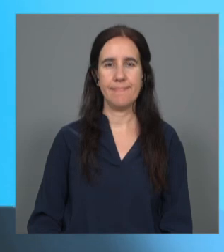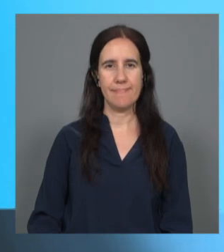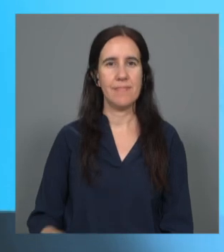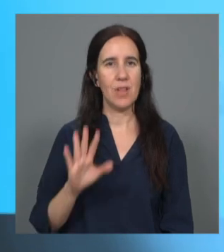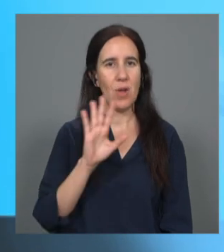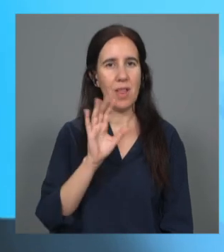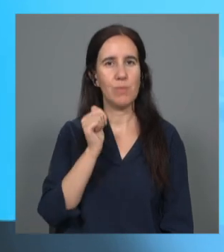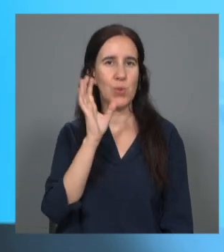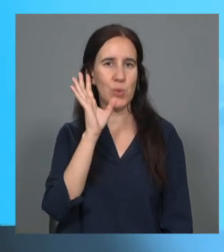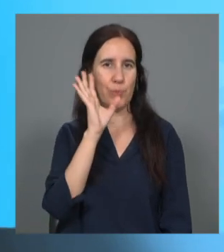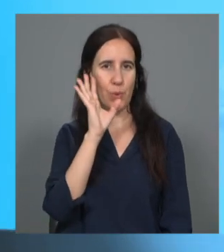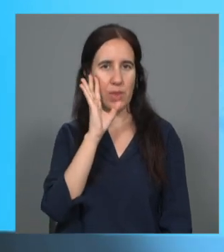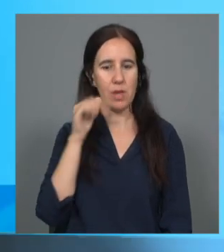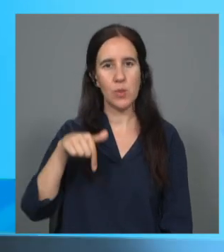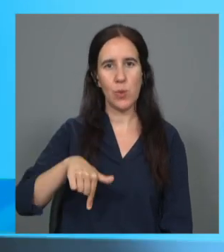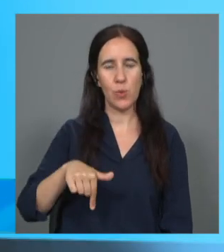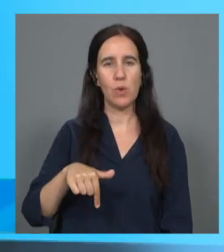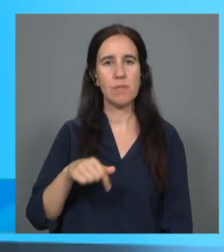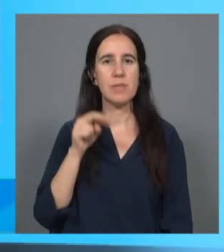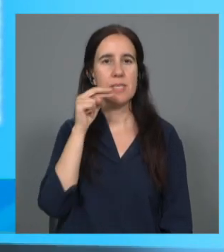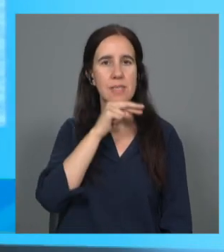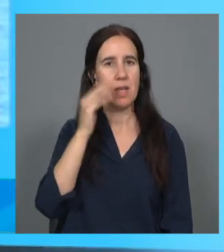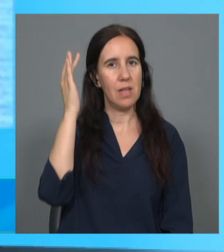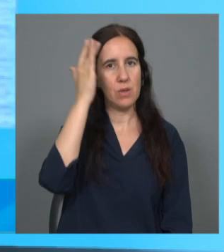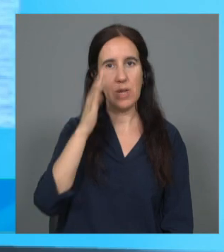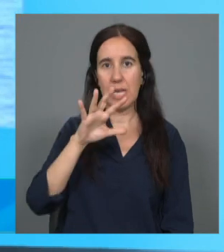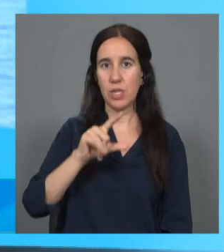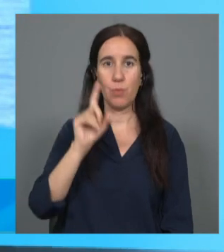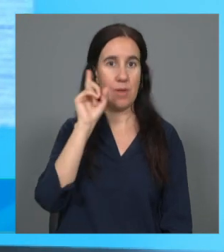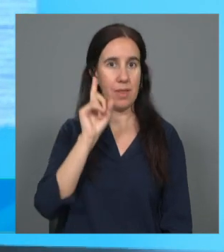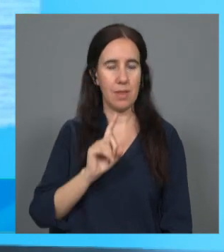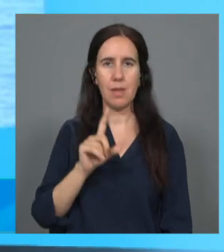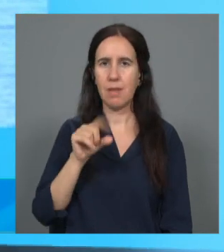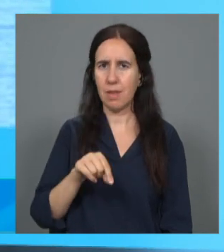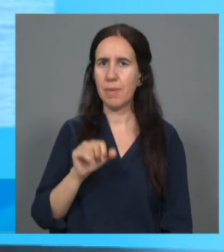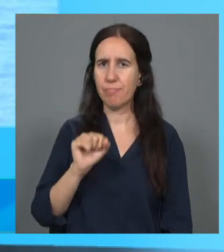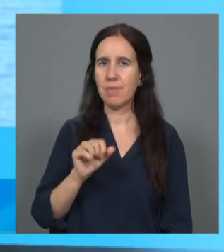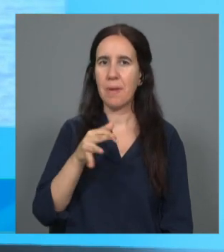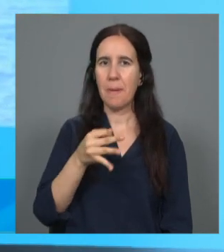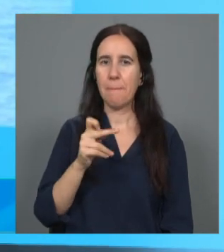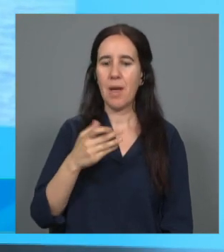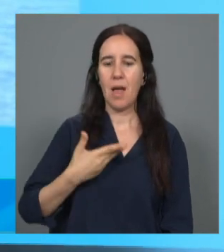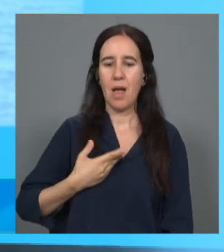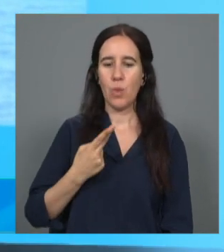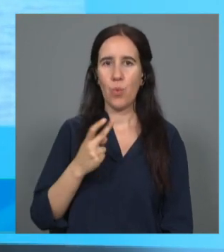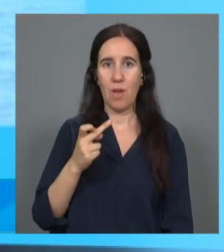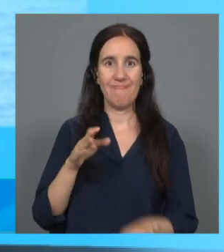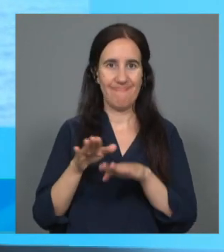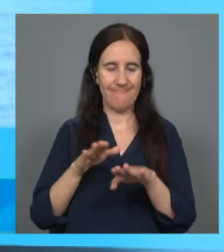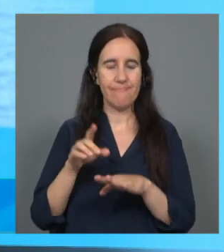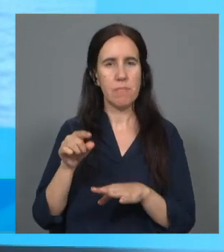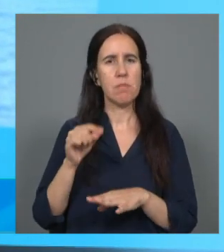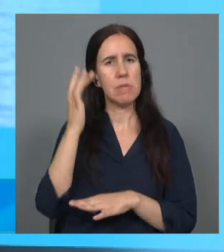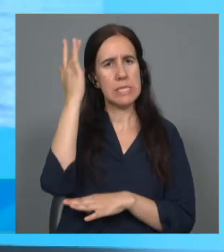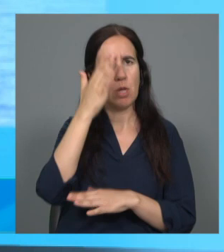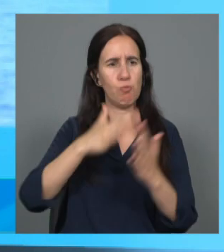Olá, muito boa tarde. Hoje é o dia de Santo António de Lisboa, também de Pádua, um santo popular, mas também um doutor da